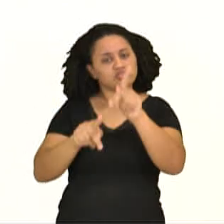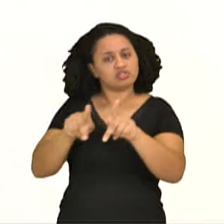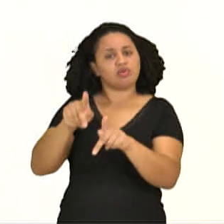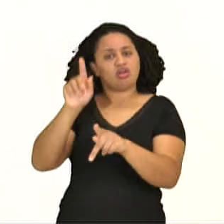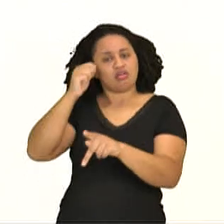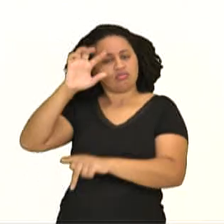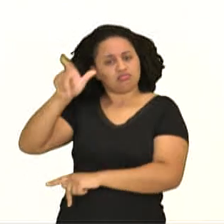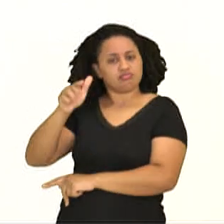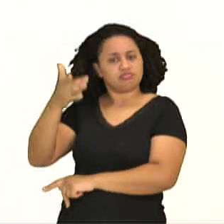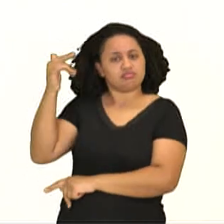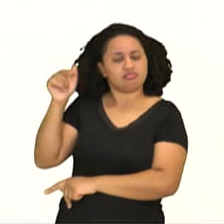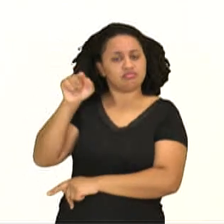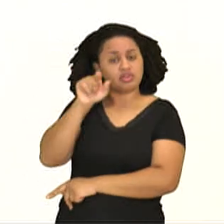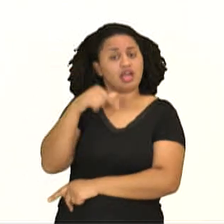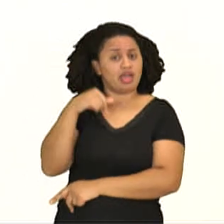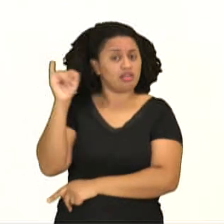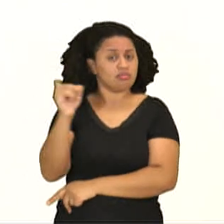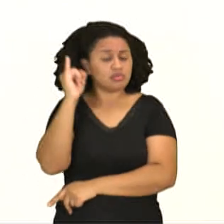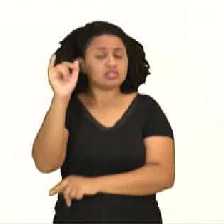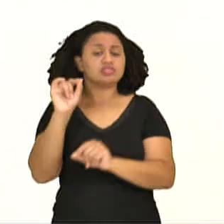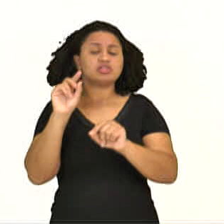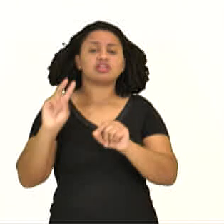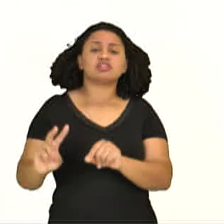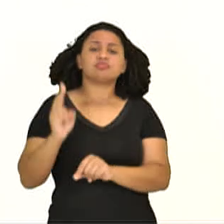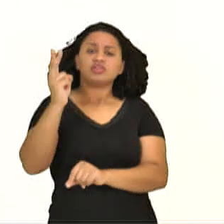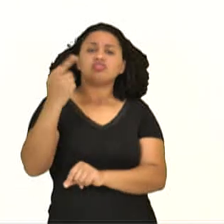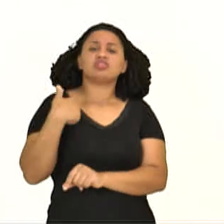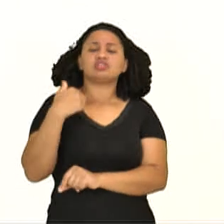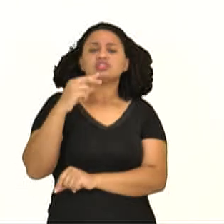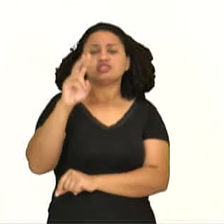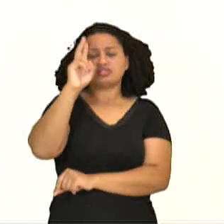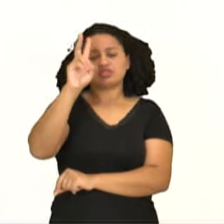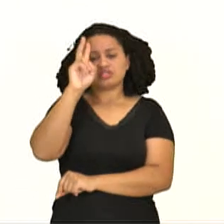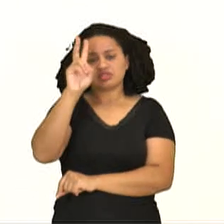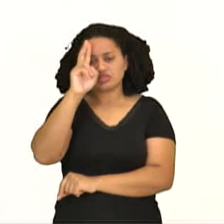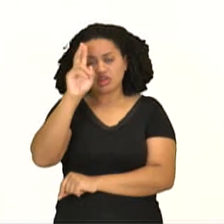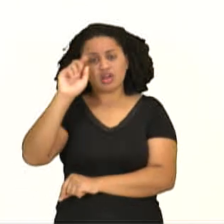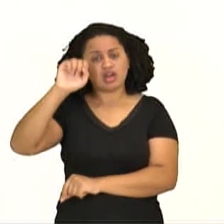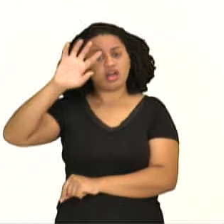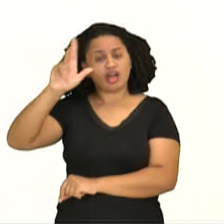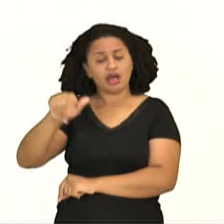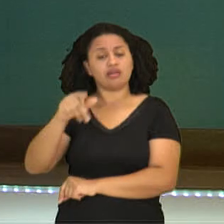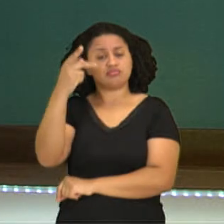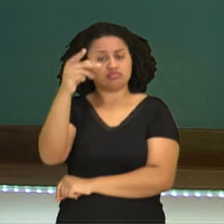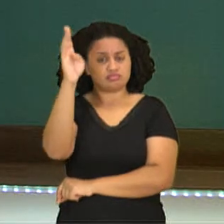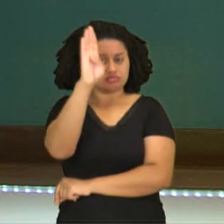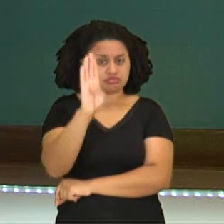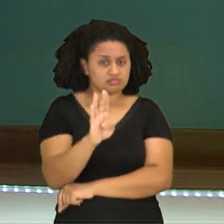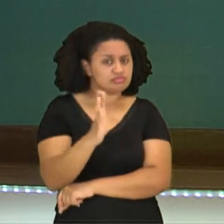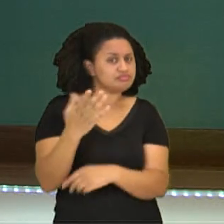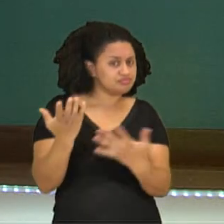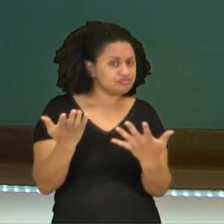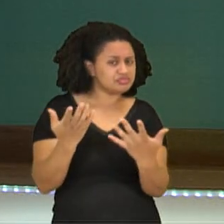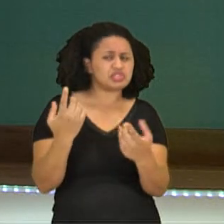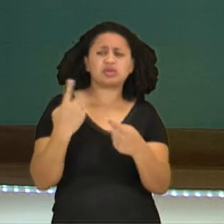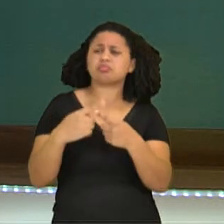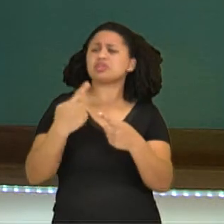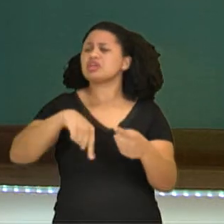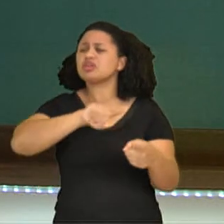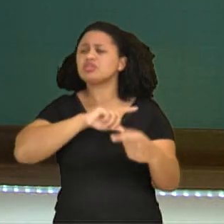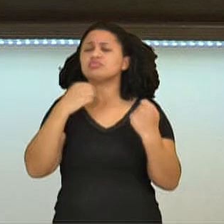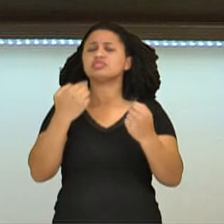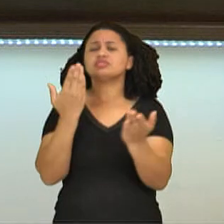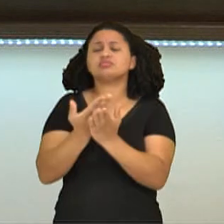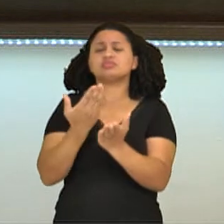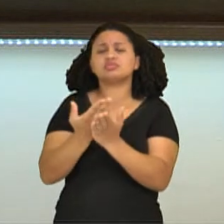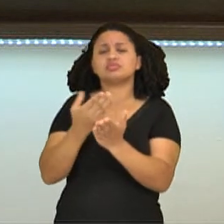é importante para a valorização da identidade cultural afrodescendente no Brasil? Professor, por que nós temos que estudar a história da África?